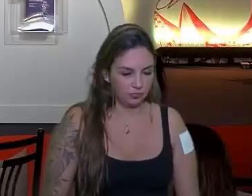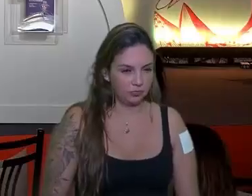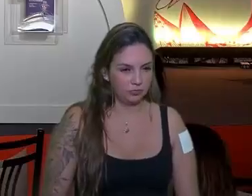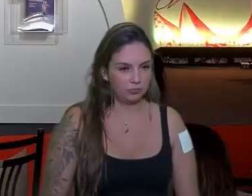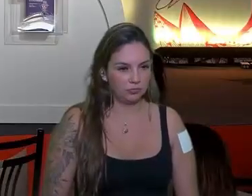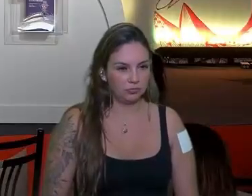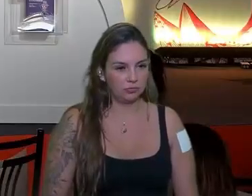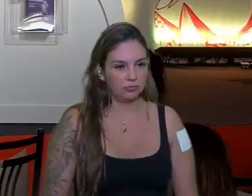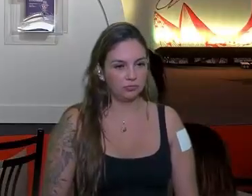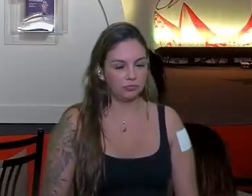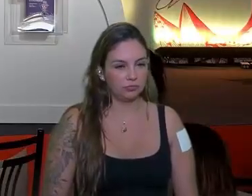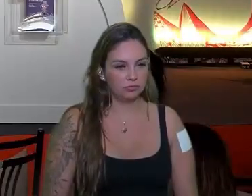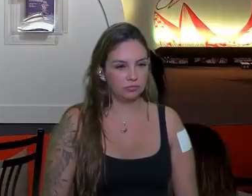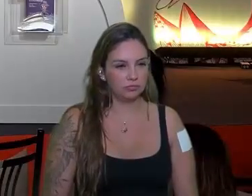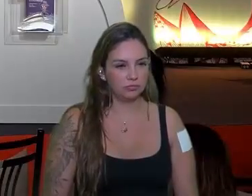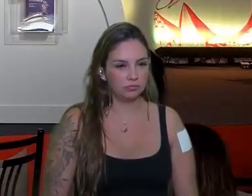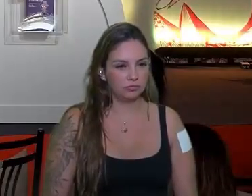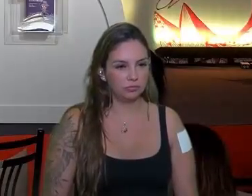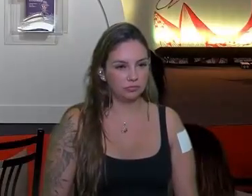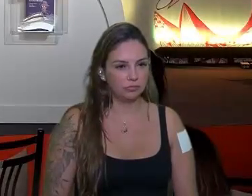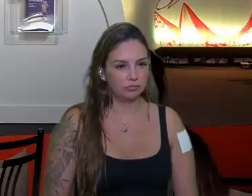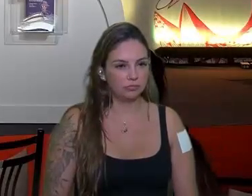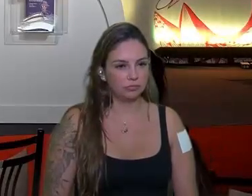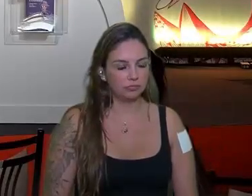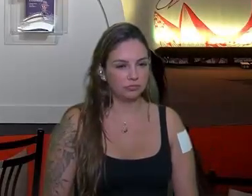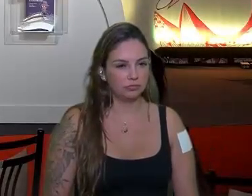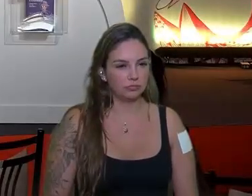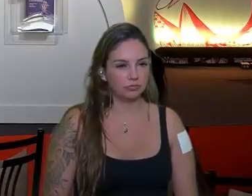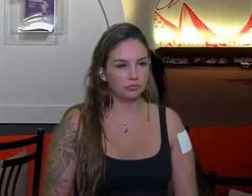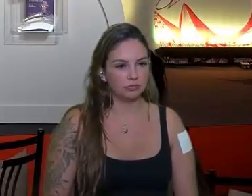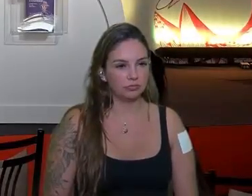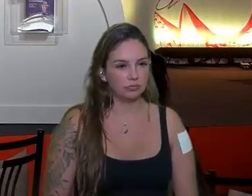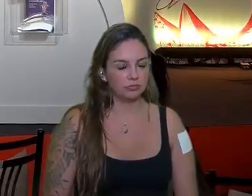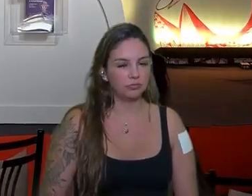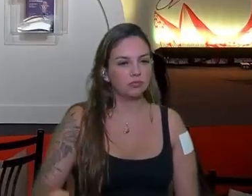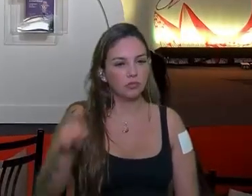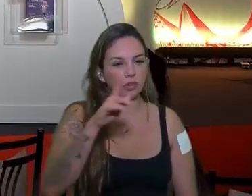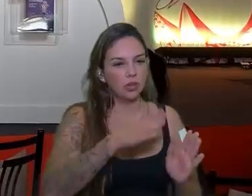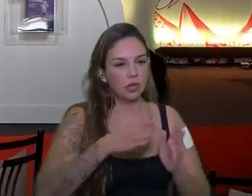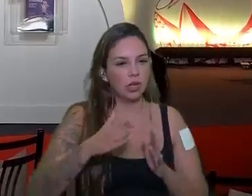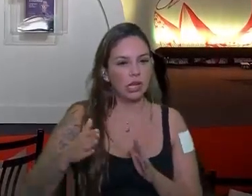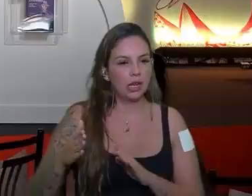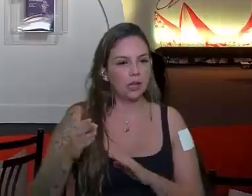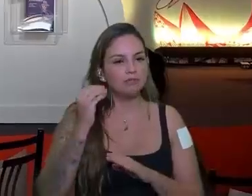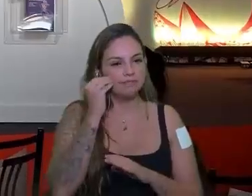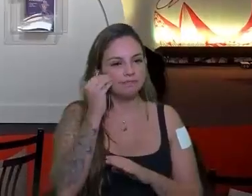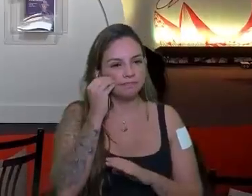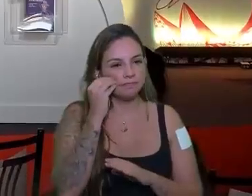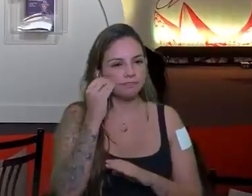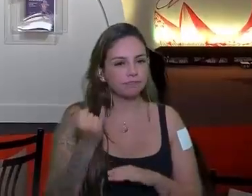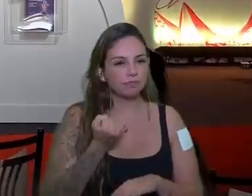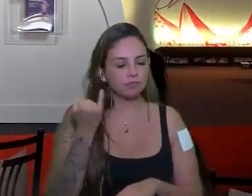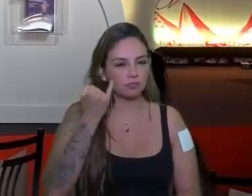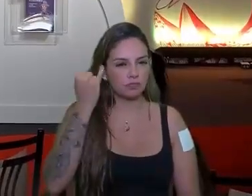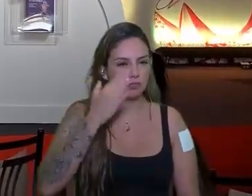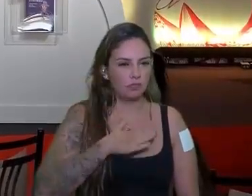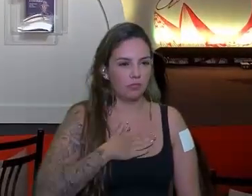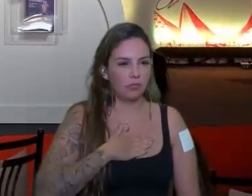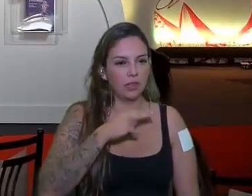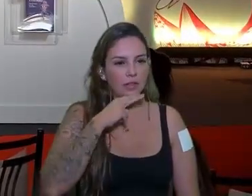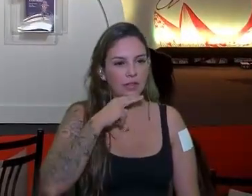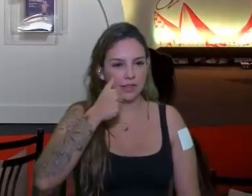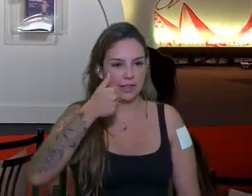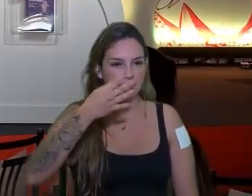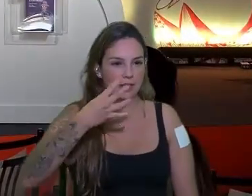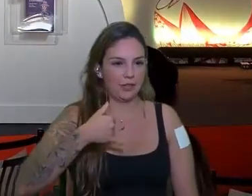os ombros. Ela traja regata azul marinha estampada com bolinhas amarelas, azuis, vermelhas e rosas. Usa óculos redondos de aro